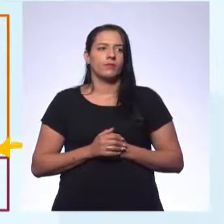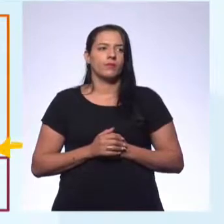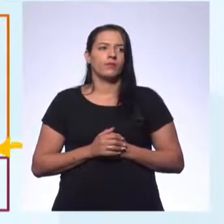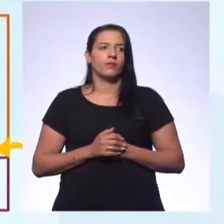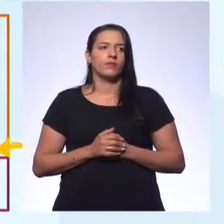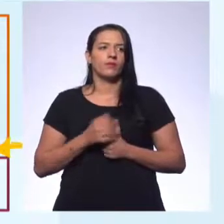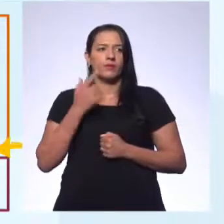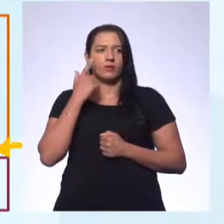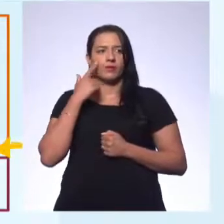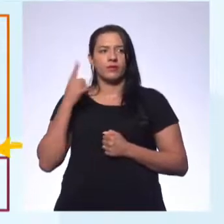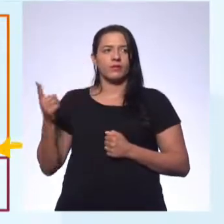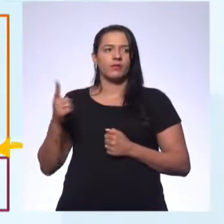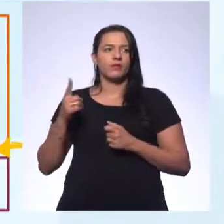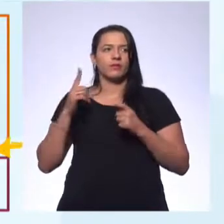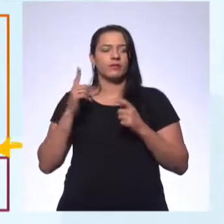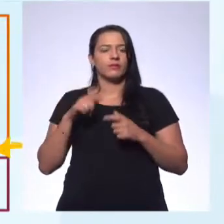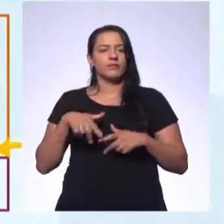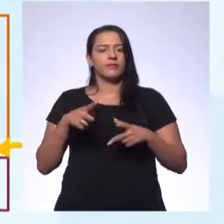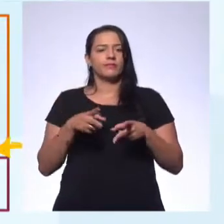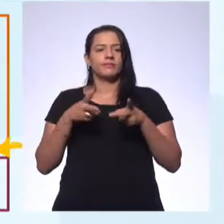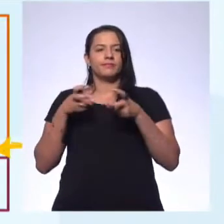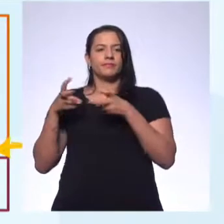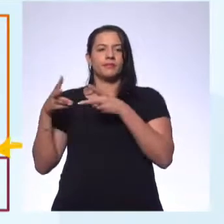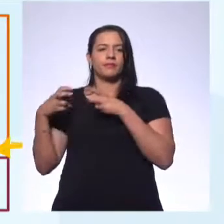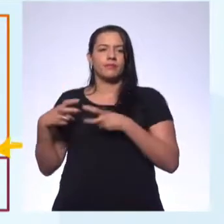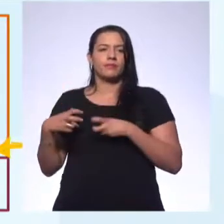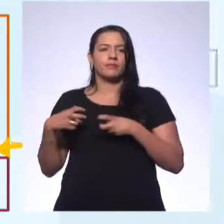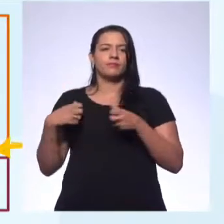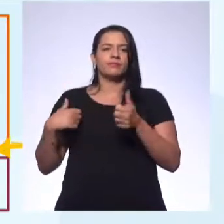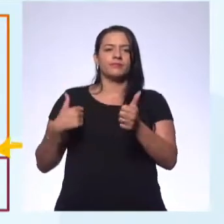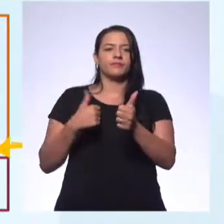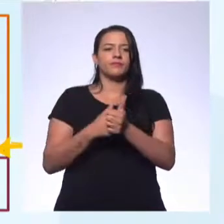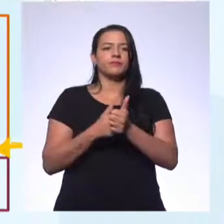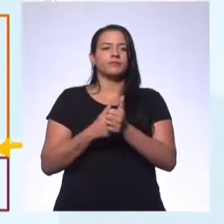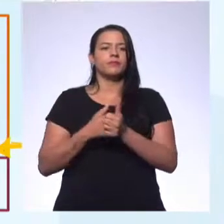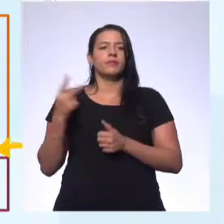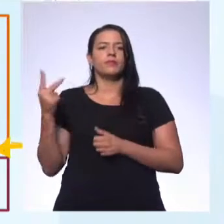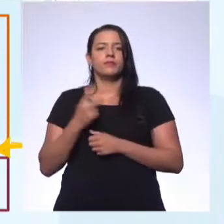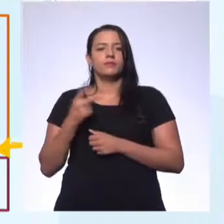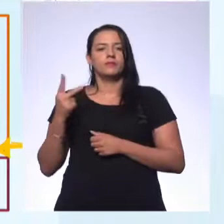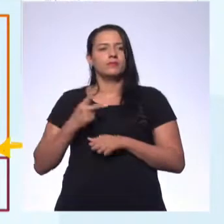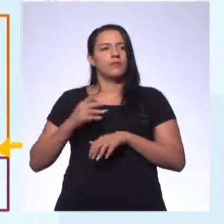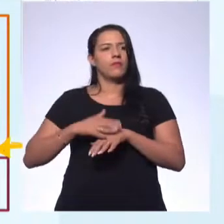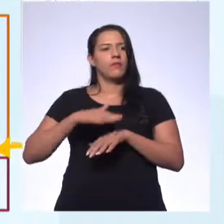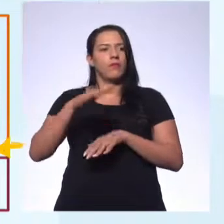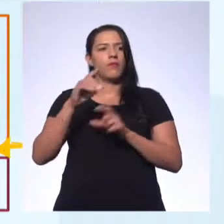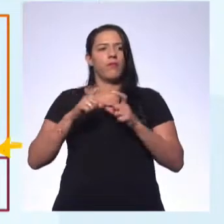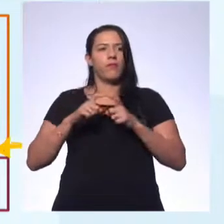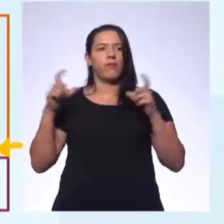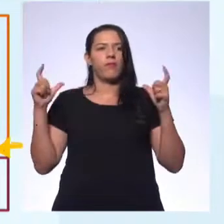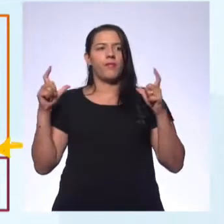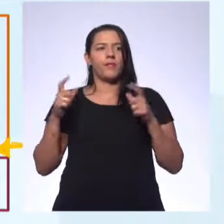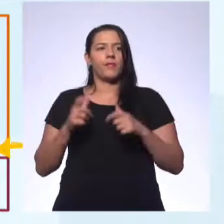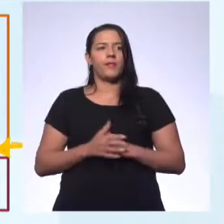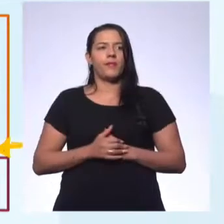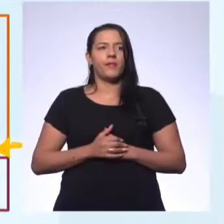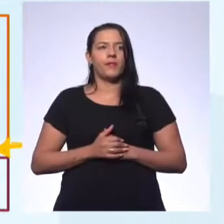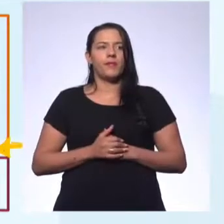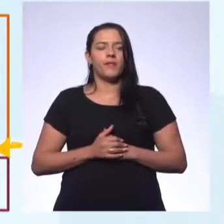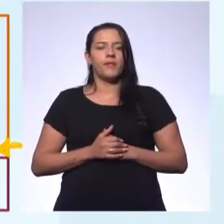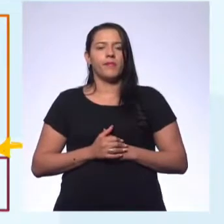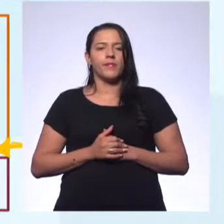cladograma, a gente ia perceber, né, que a proximidade aqui desses dois é maior. E eu apertei alguma coisa que não